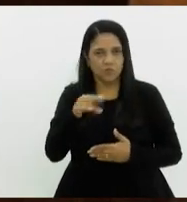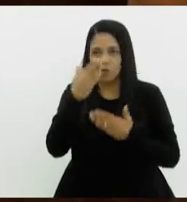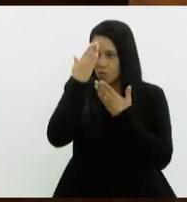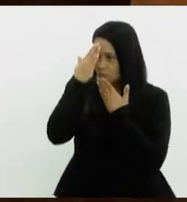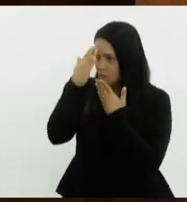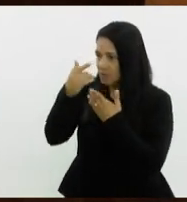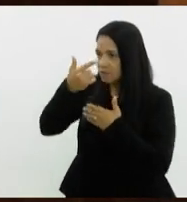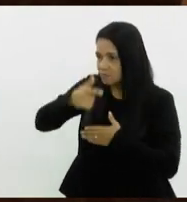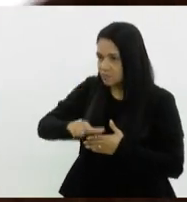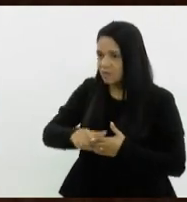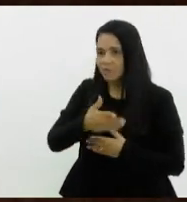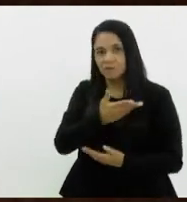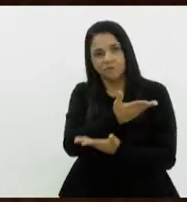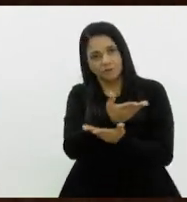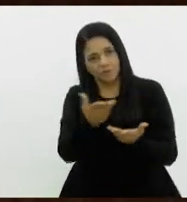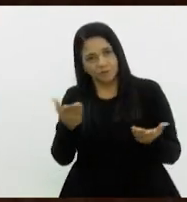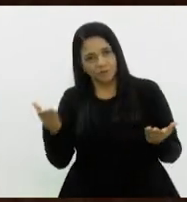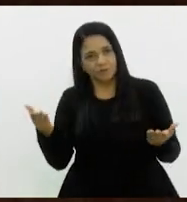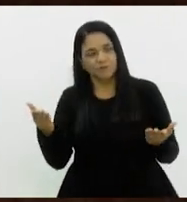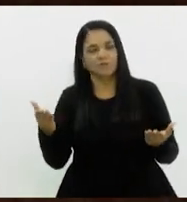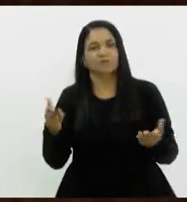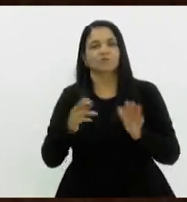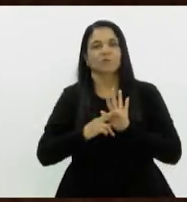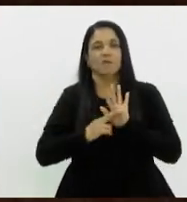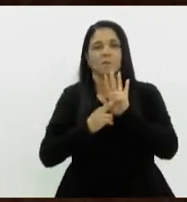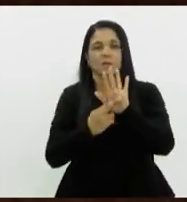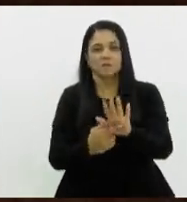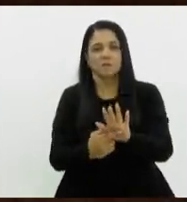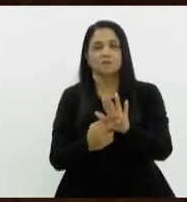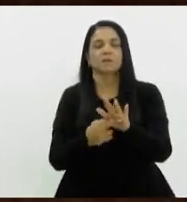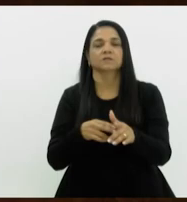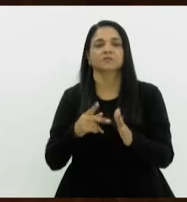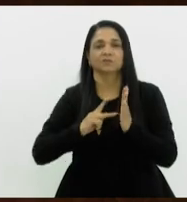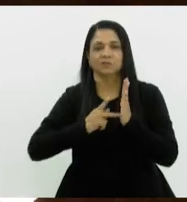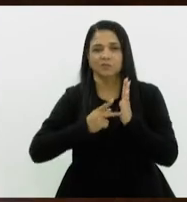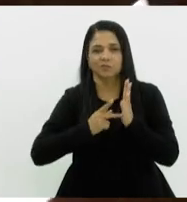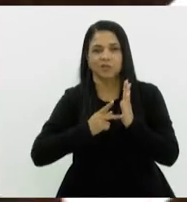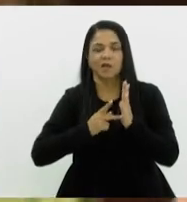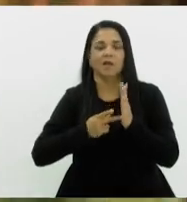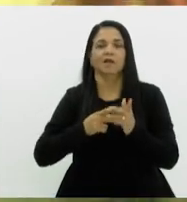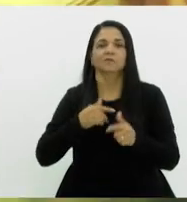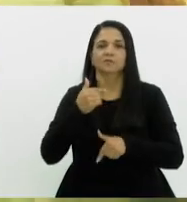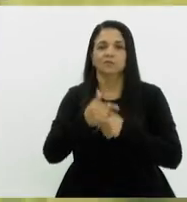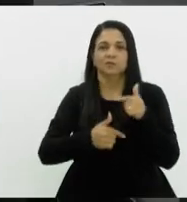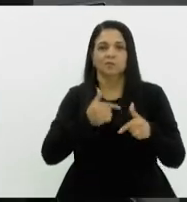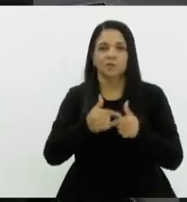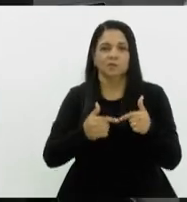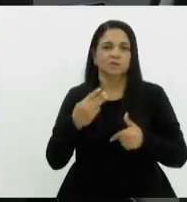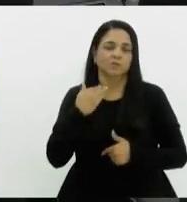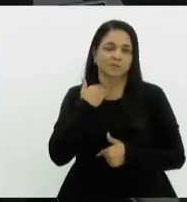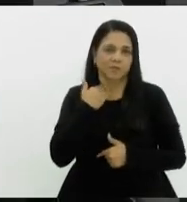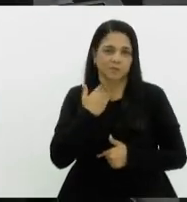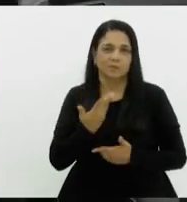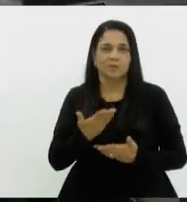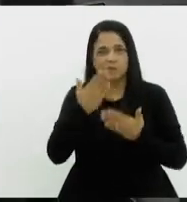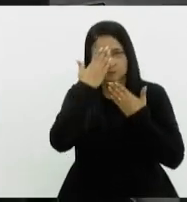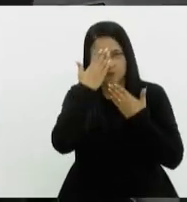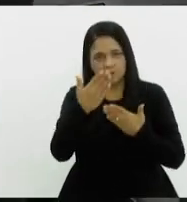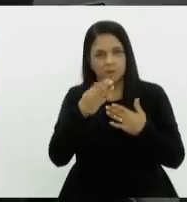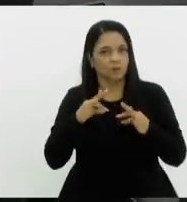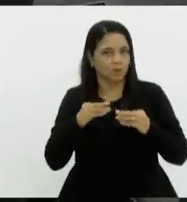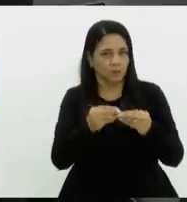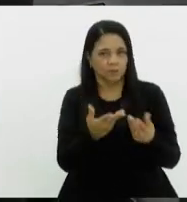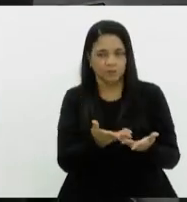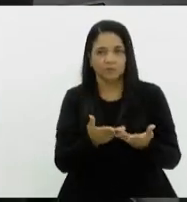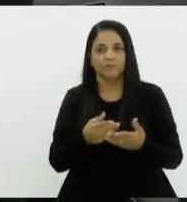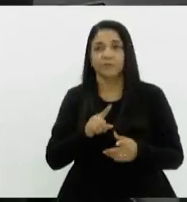obrigada mais uma vez aqui aos representantes aqui do Sindicato dos Trabalhadores dos Bancários. Obrigada deputada a todos. Deputada Renata,